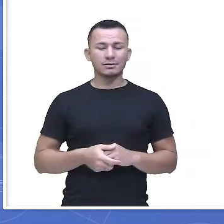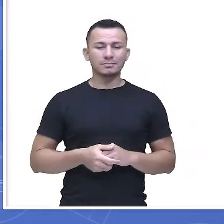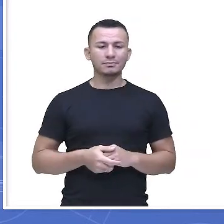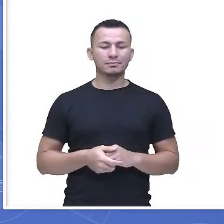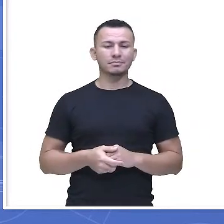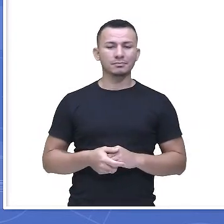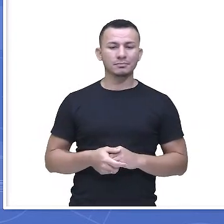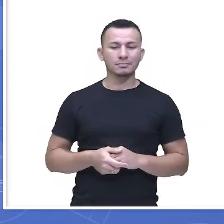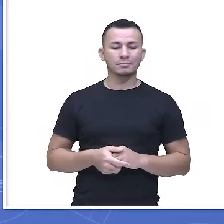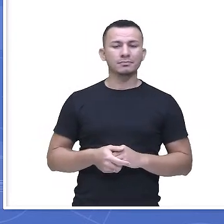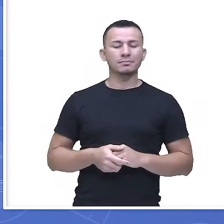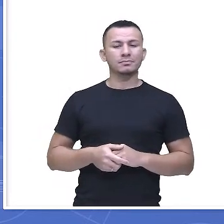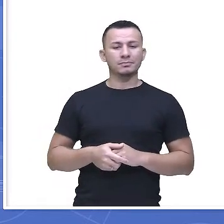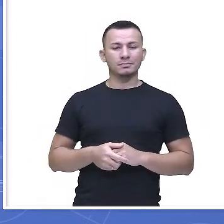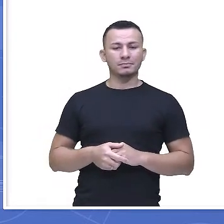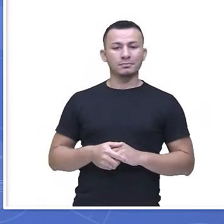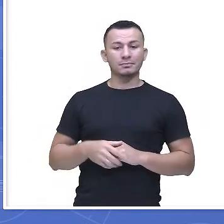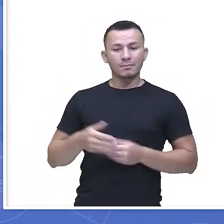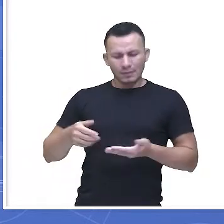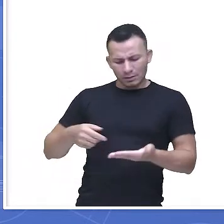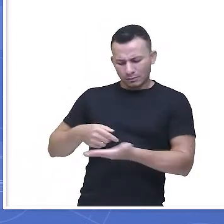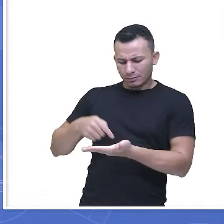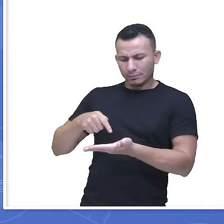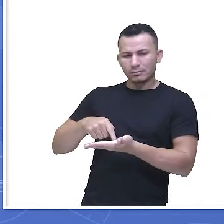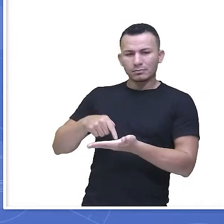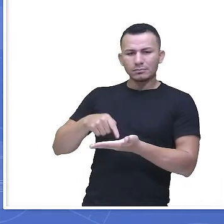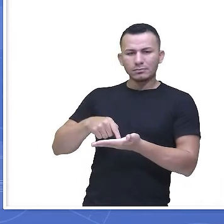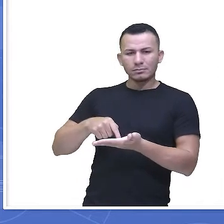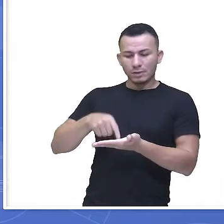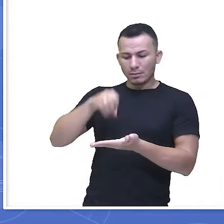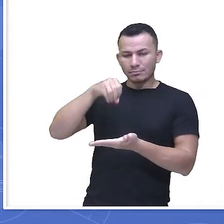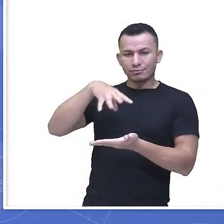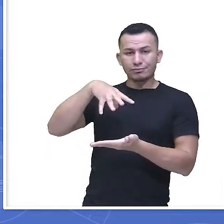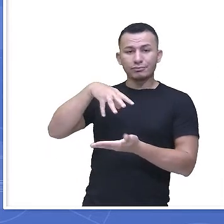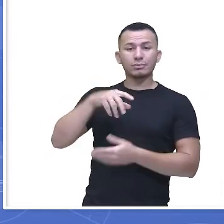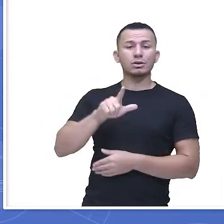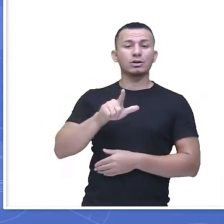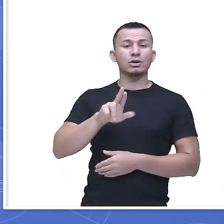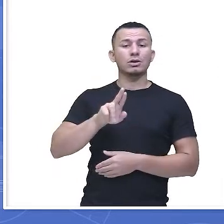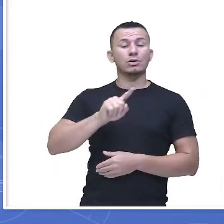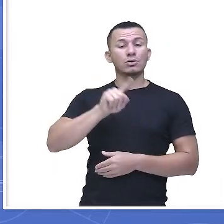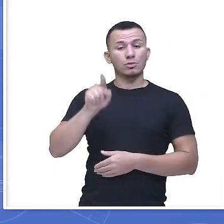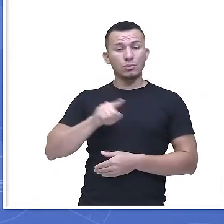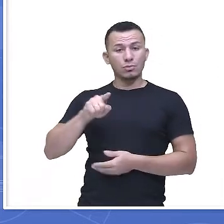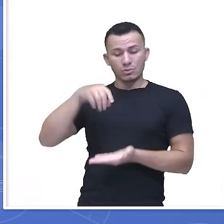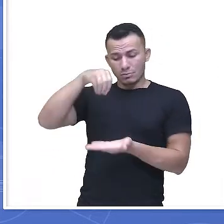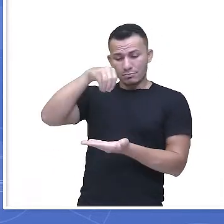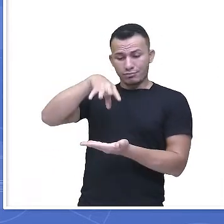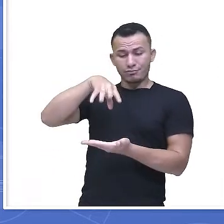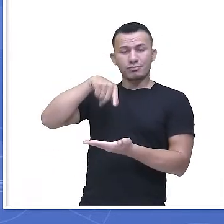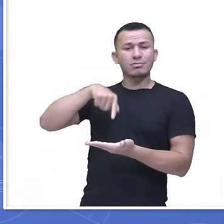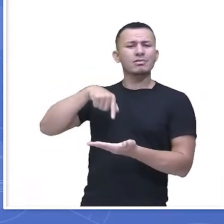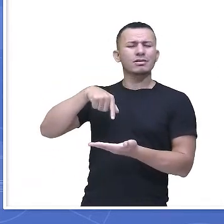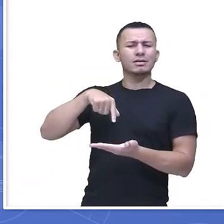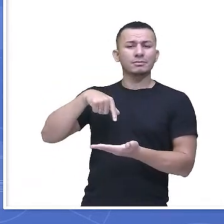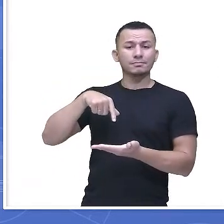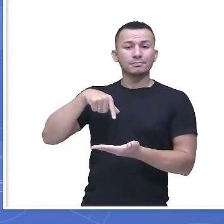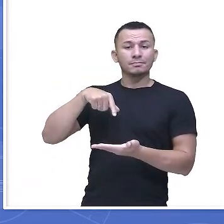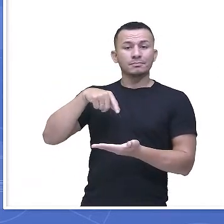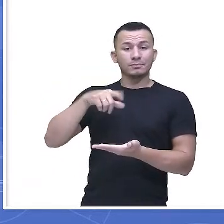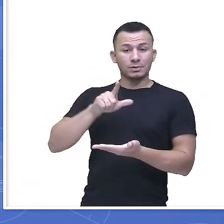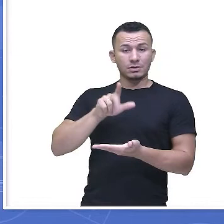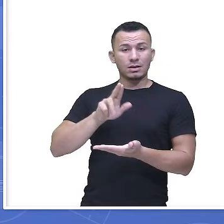você tem o corpo, bem embaixo você vai ter o canhão de luz. E nesse canhão de luz, onde